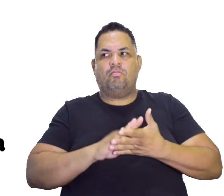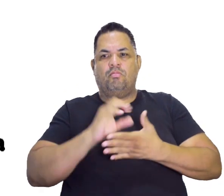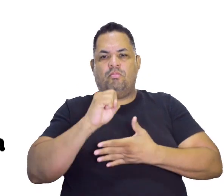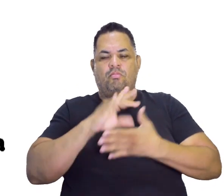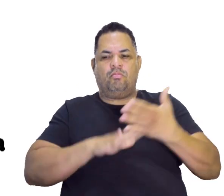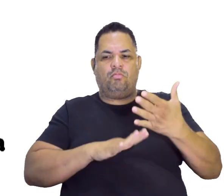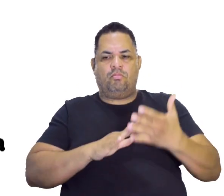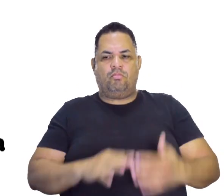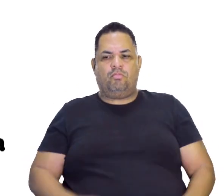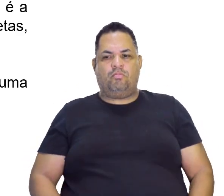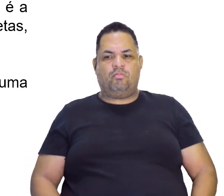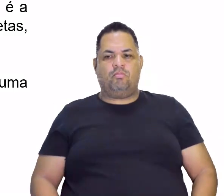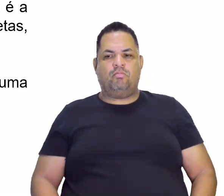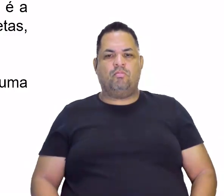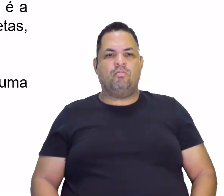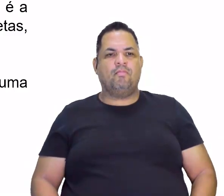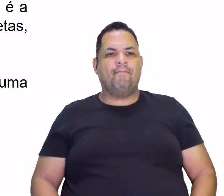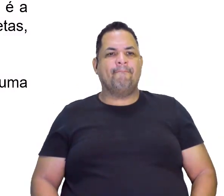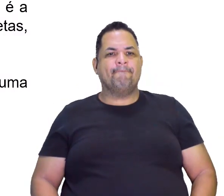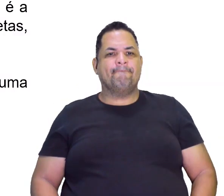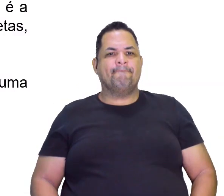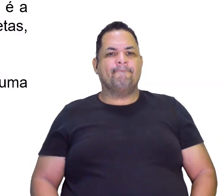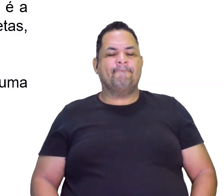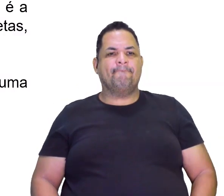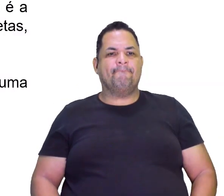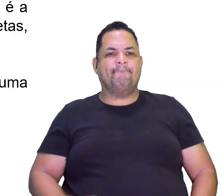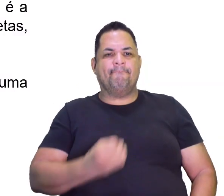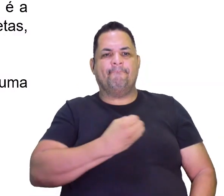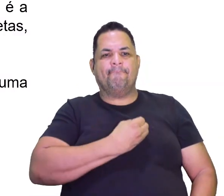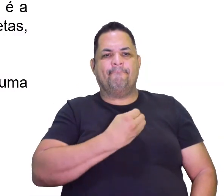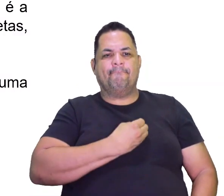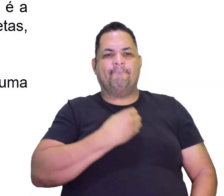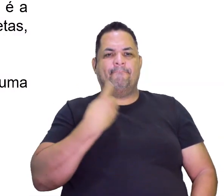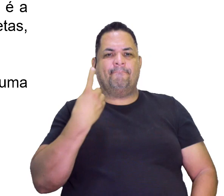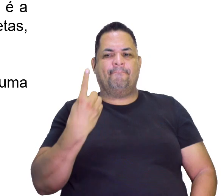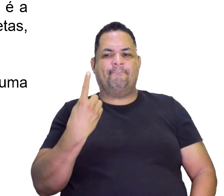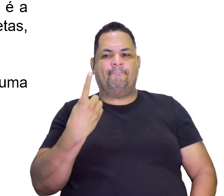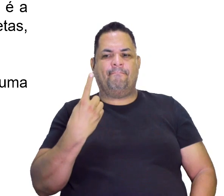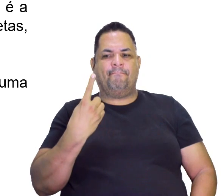das atividades. Tá? Questão de número 1.